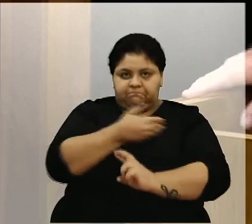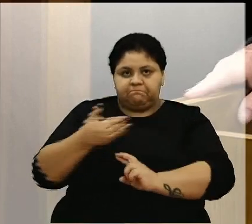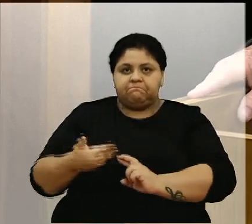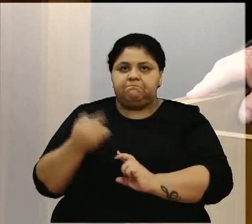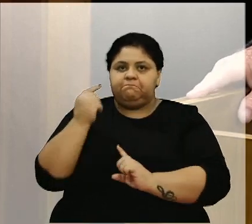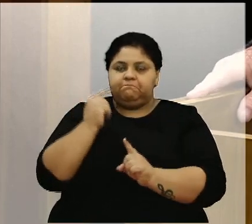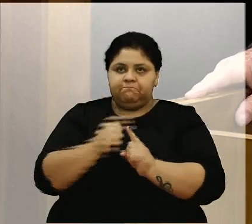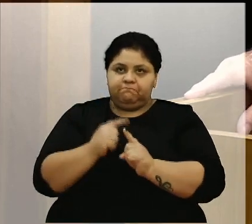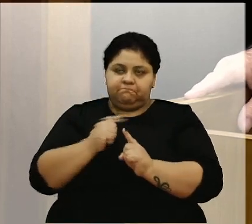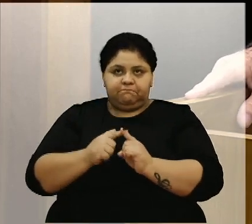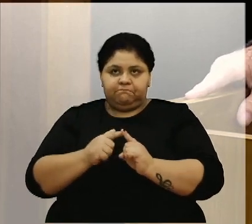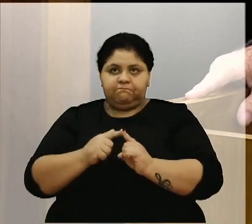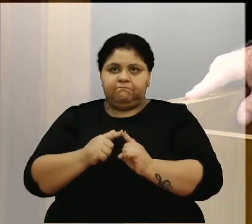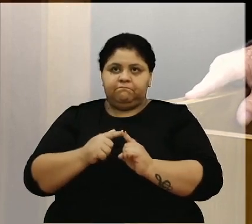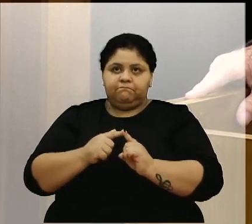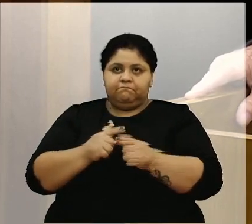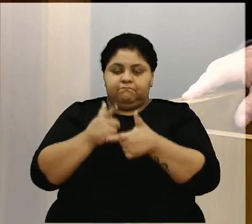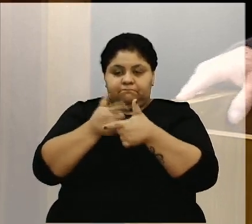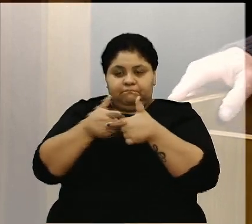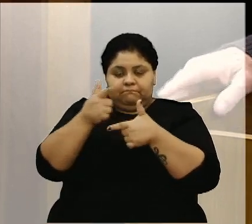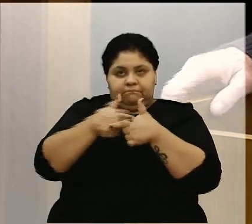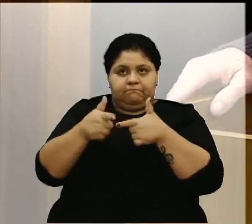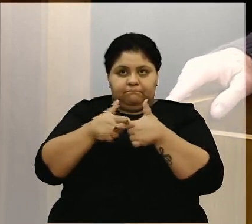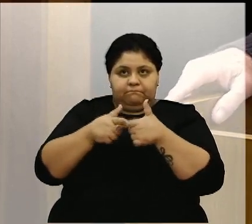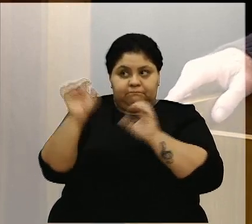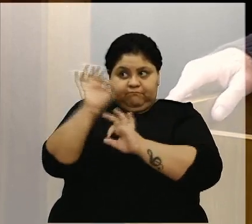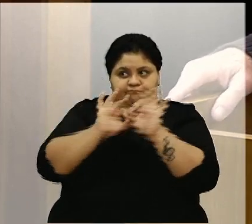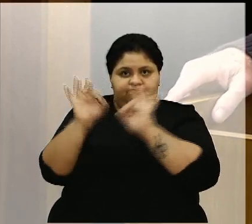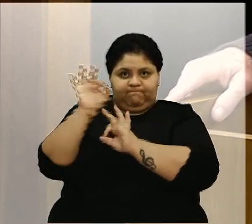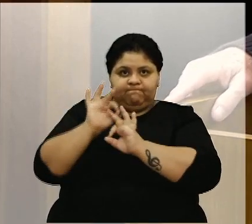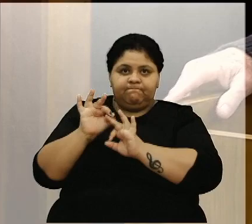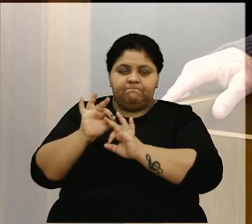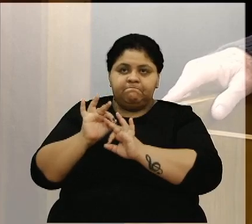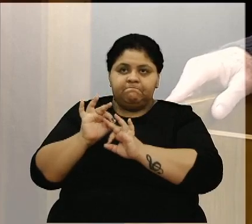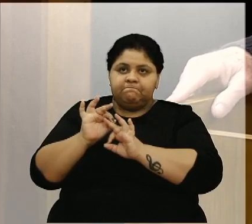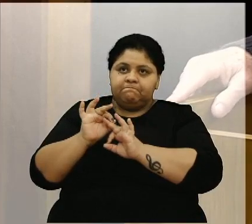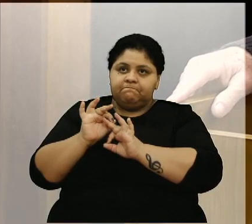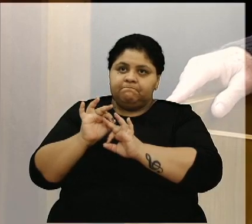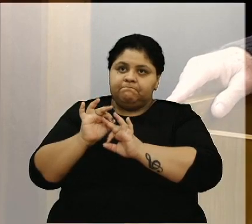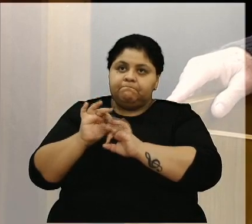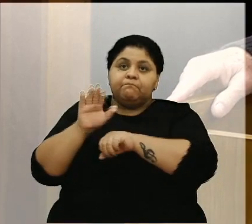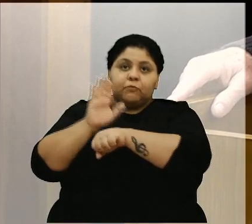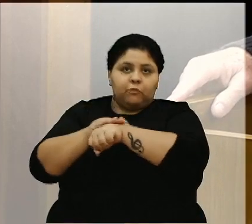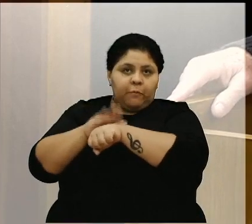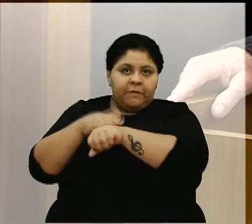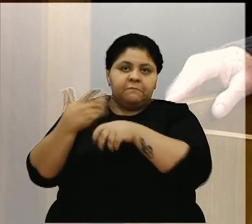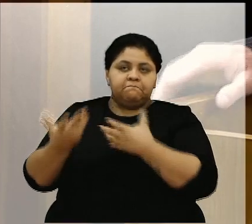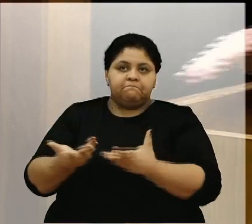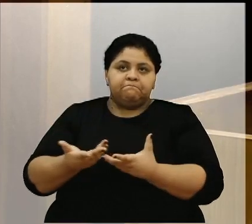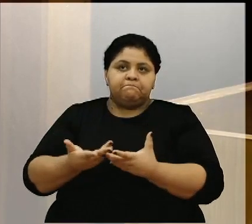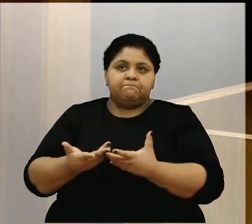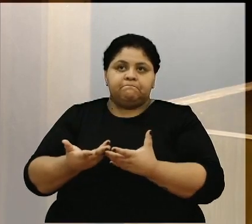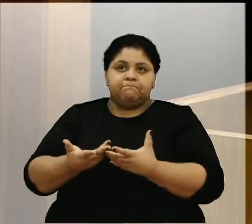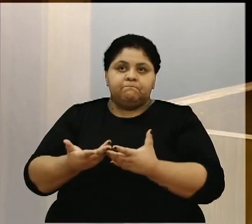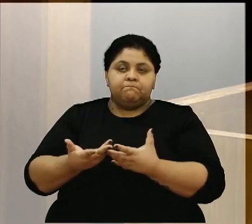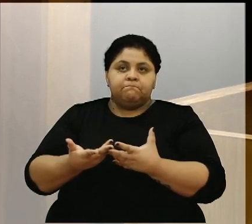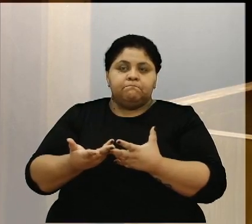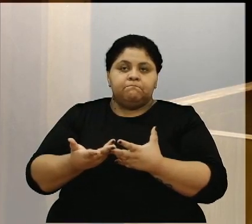função de problemas de organização e do momento. É uma